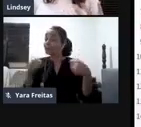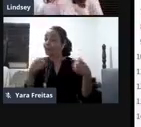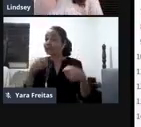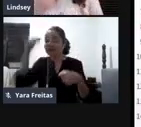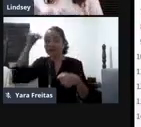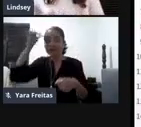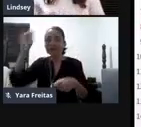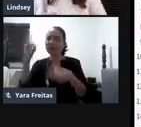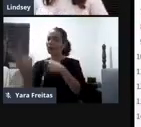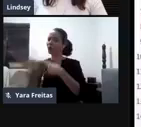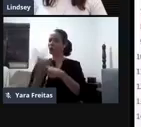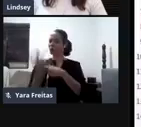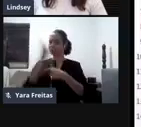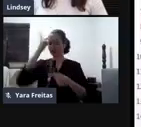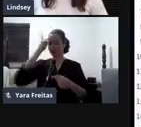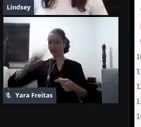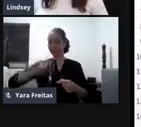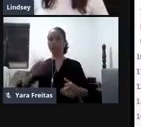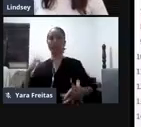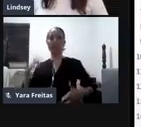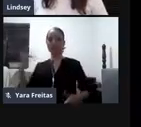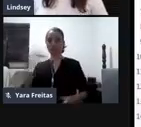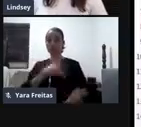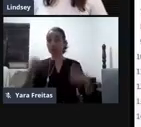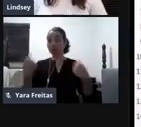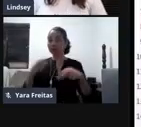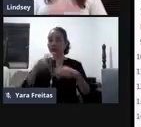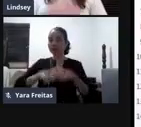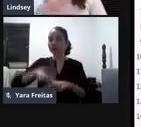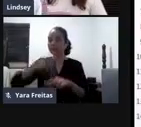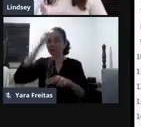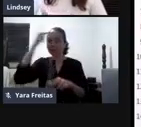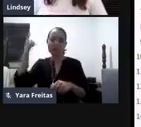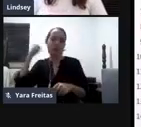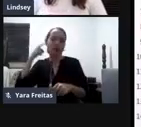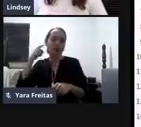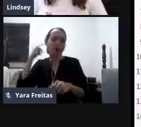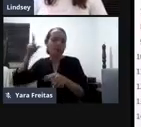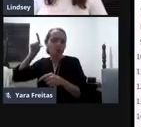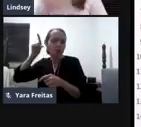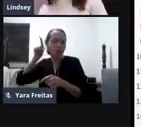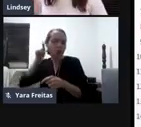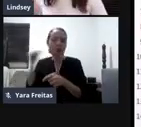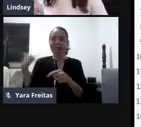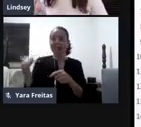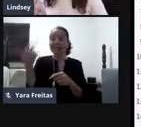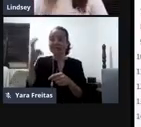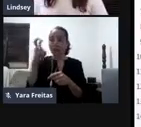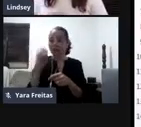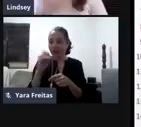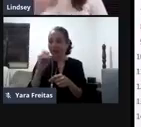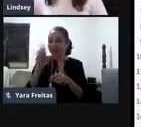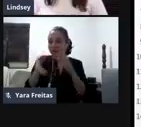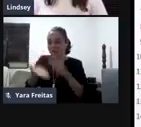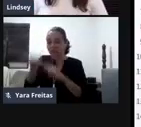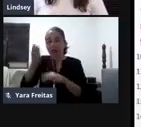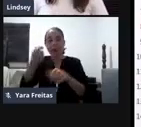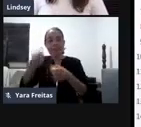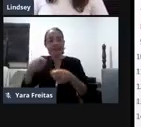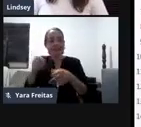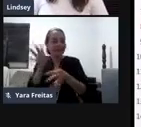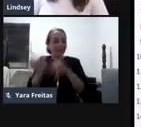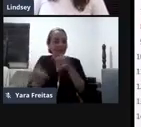né? Então, a questão da perda auditiva é algo bastante importante e que vem sido tratado nos últimos